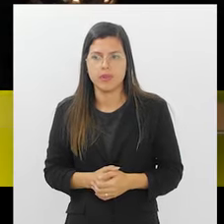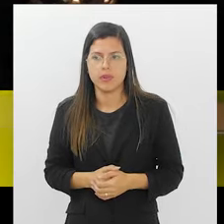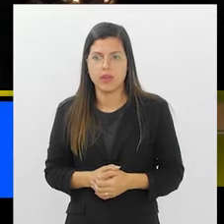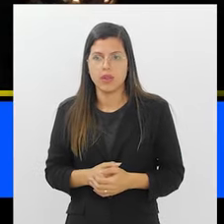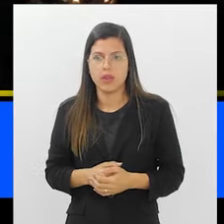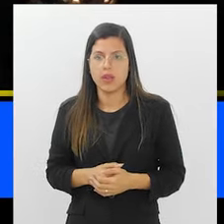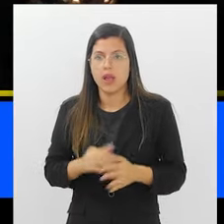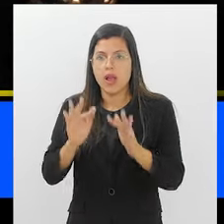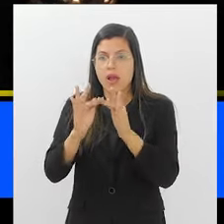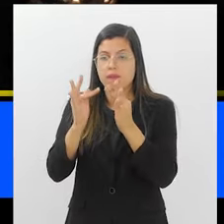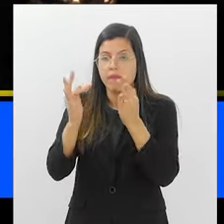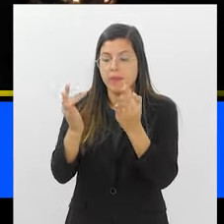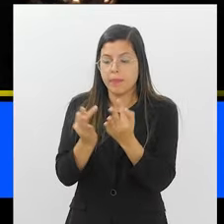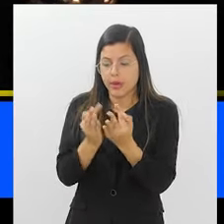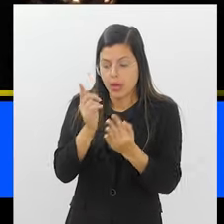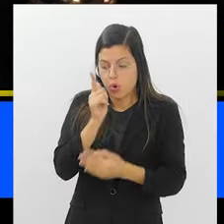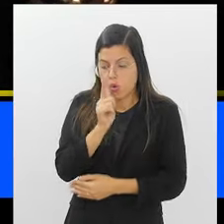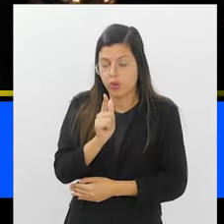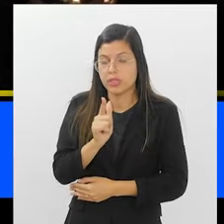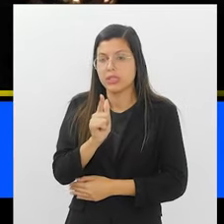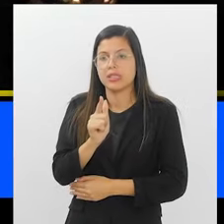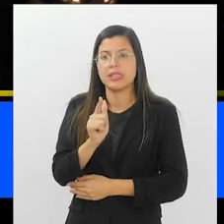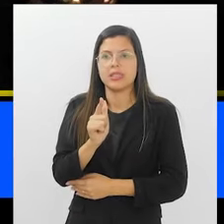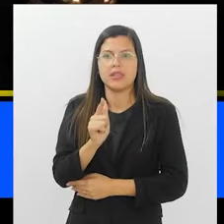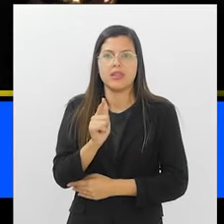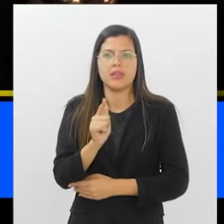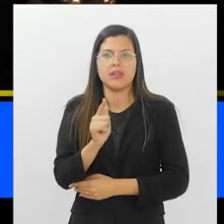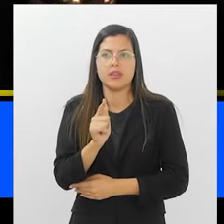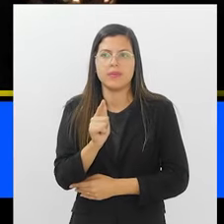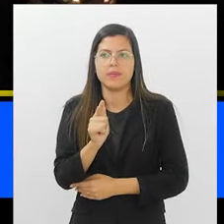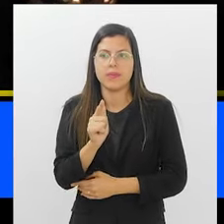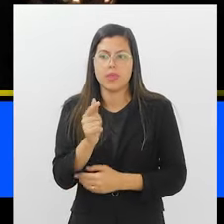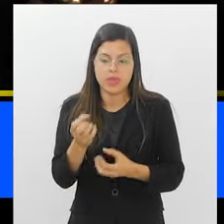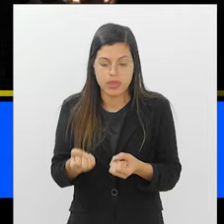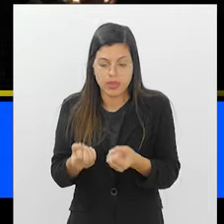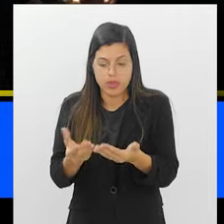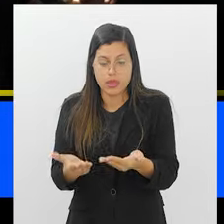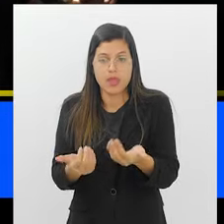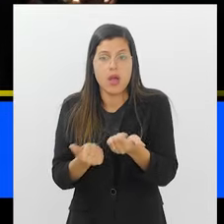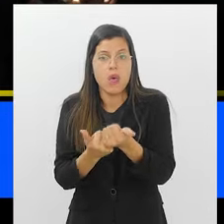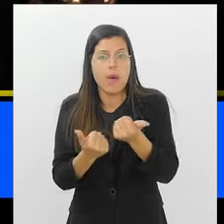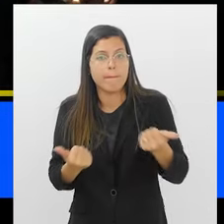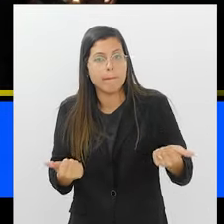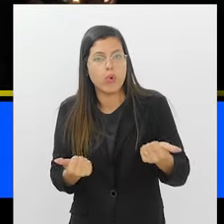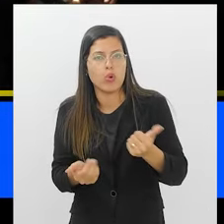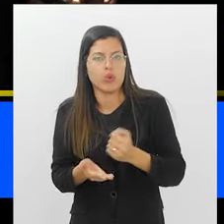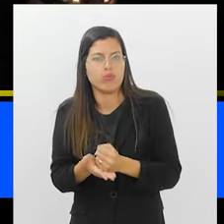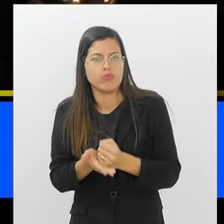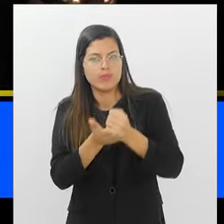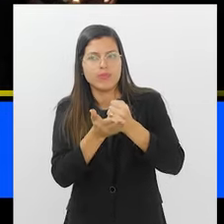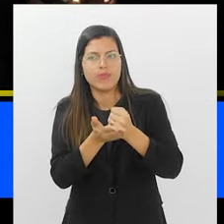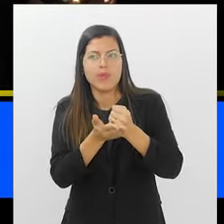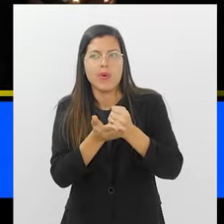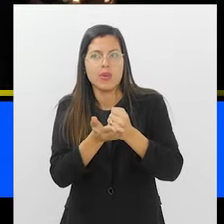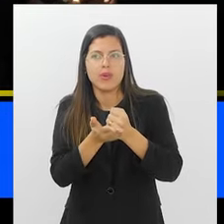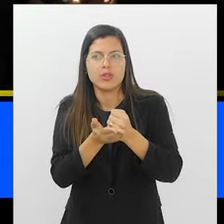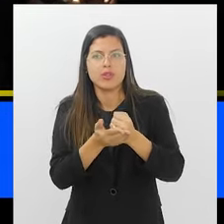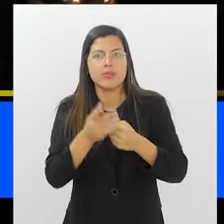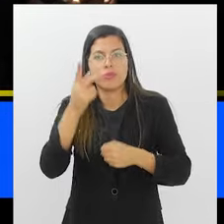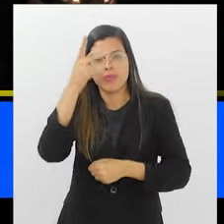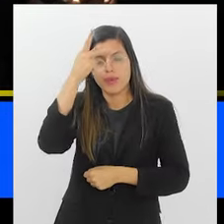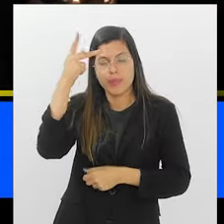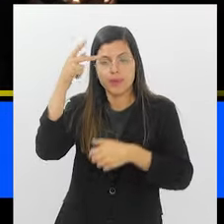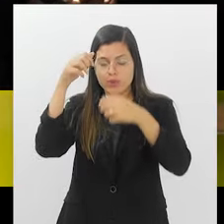exatamente essa família conseguir proporcionar todo um suporte necessário para essa pessoa